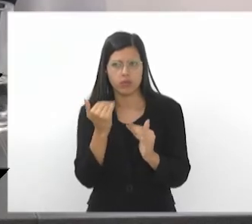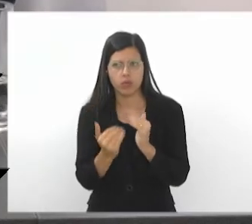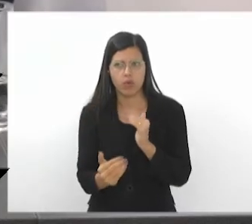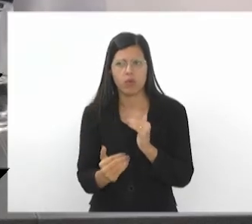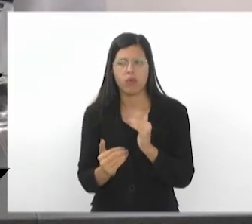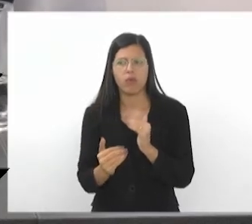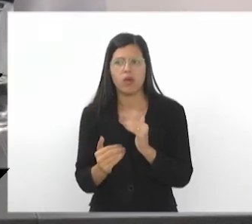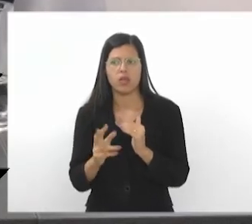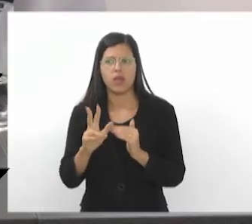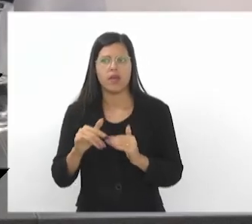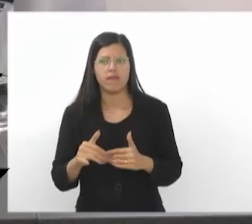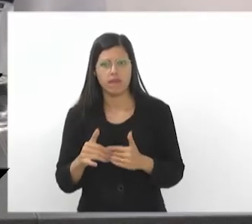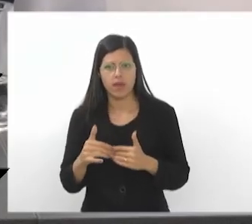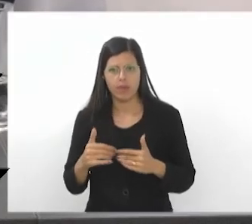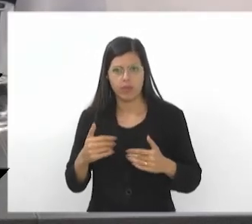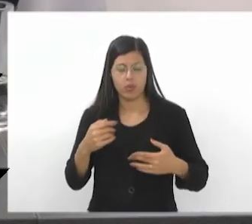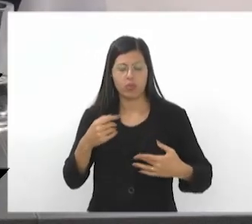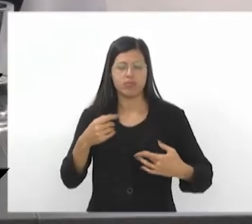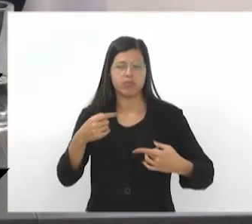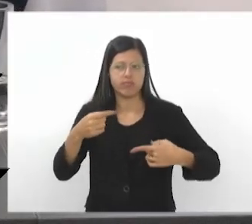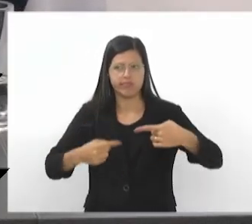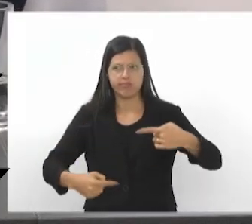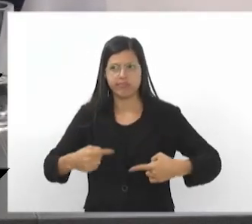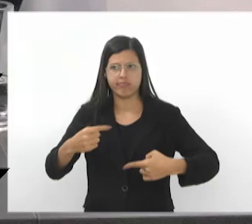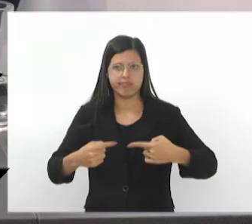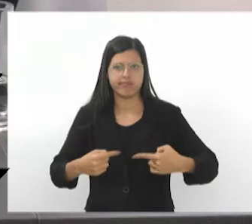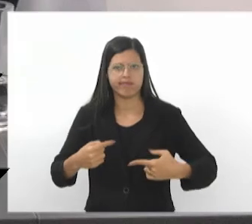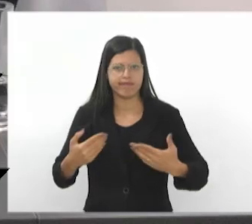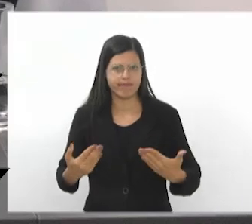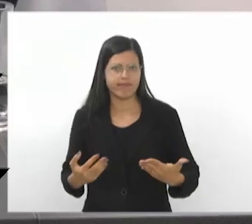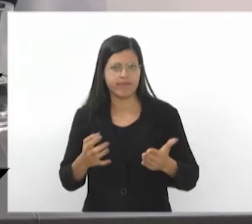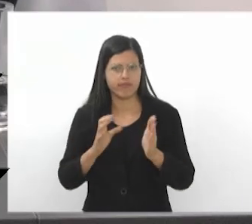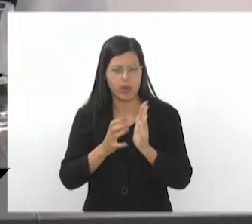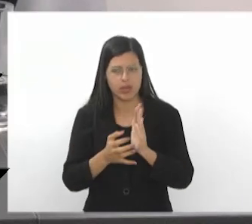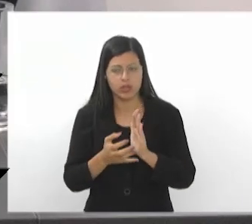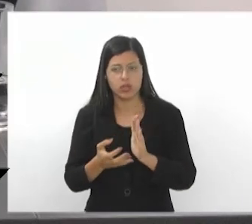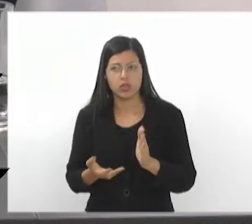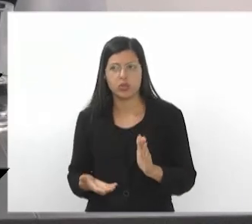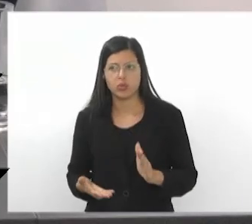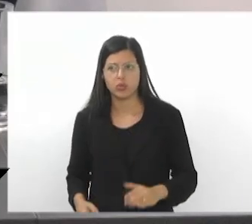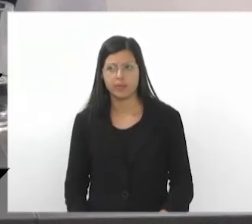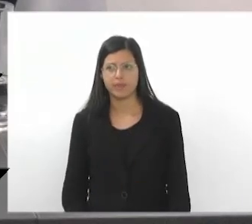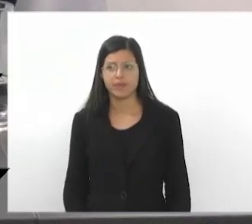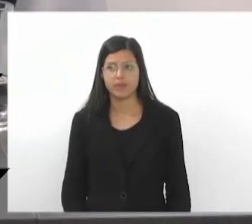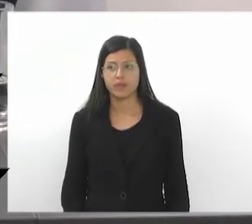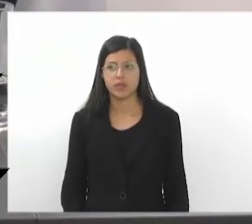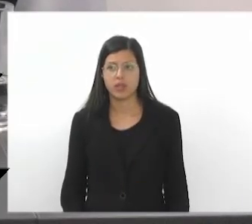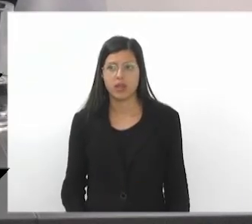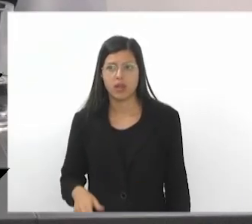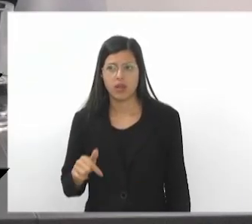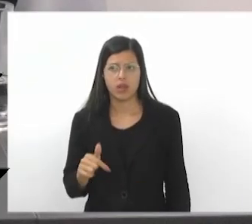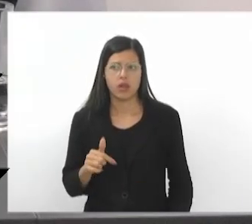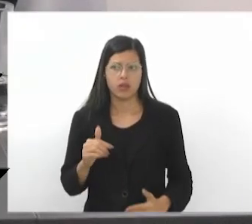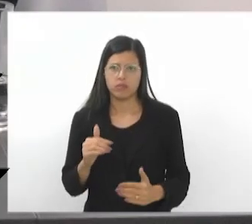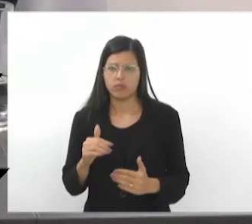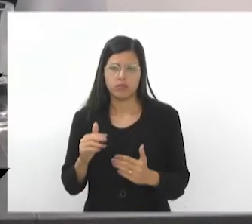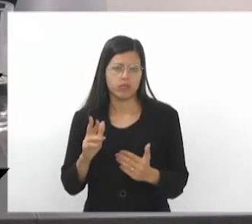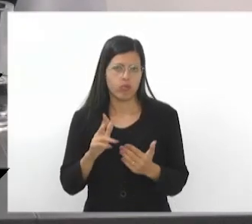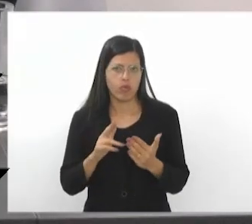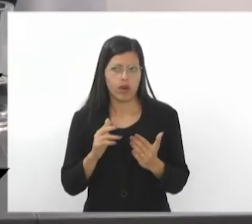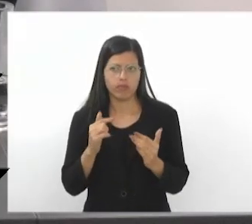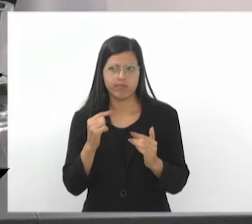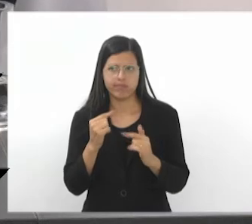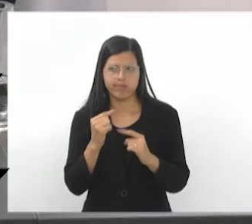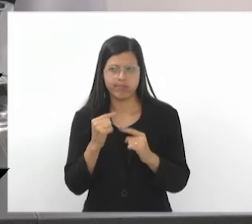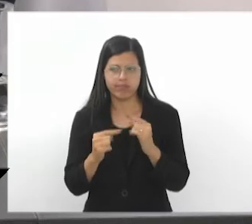embate político, é até legítimo, embora seja ilegal do seu ponto de vista formal,